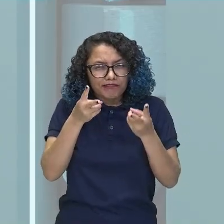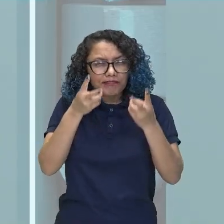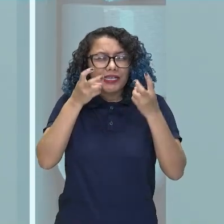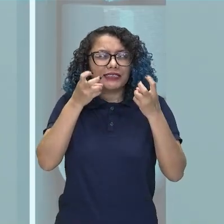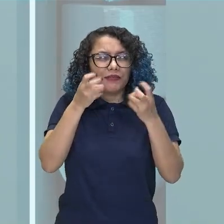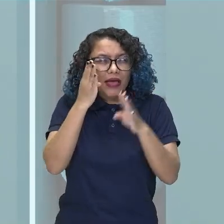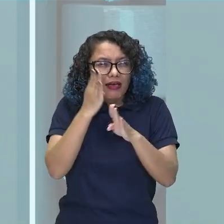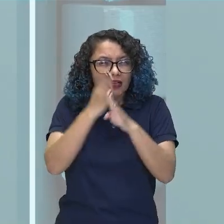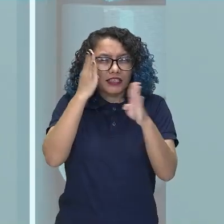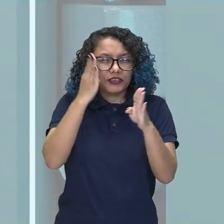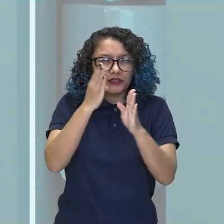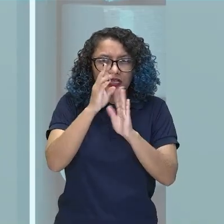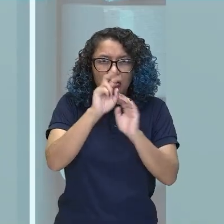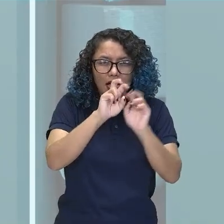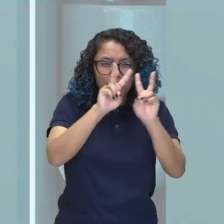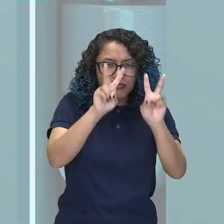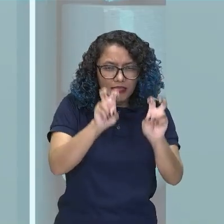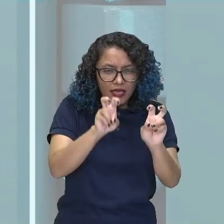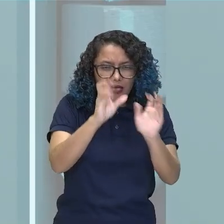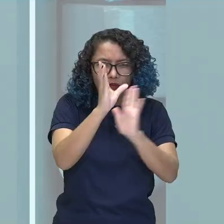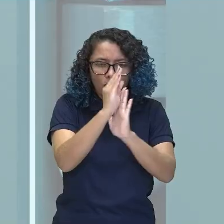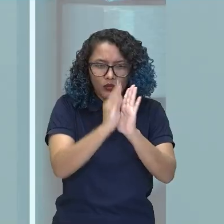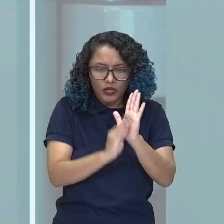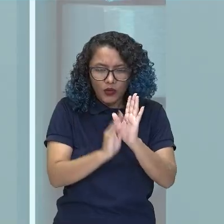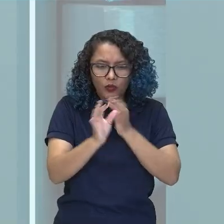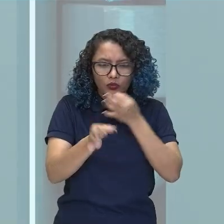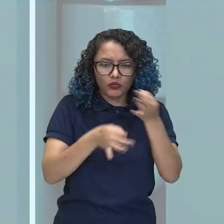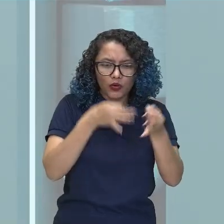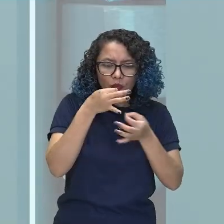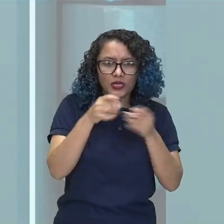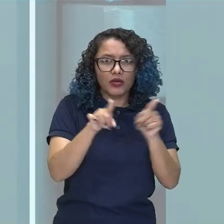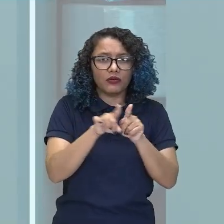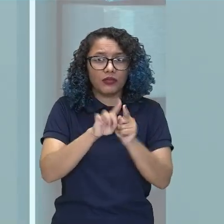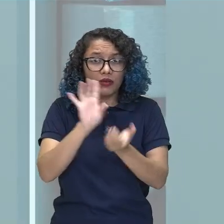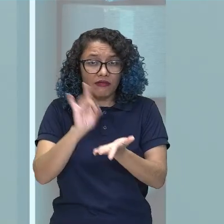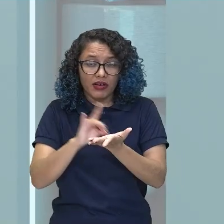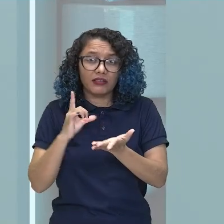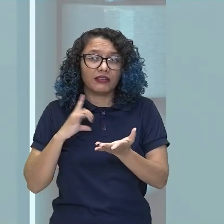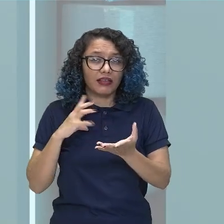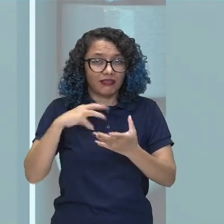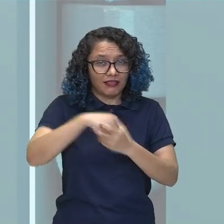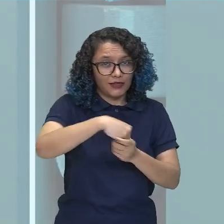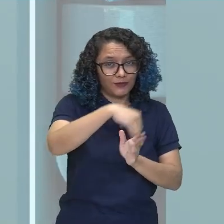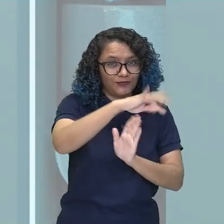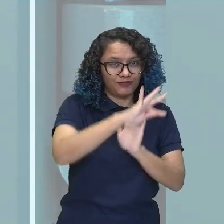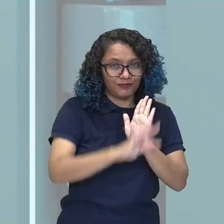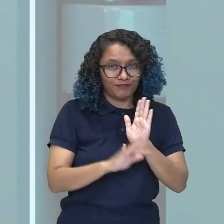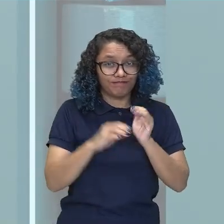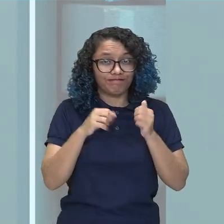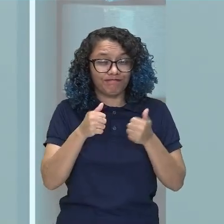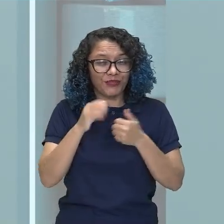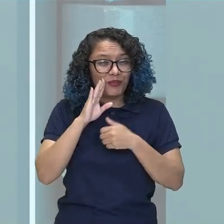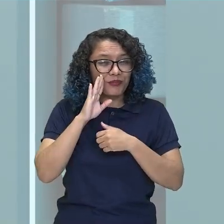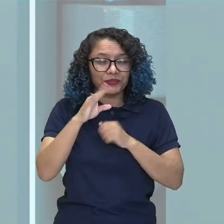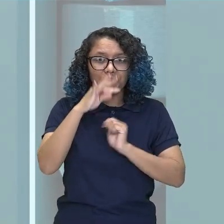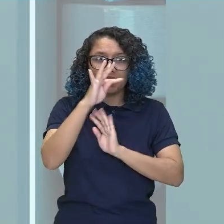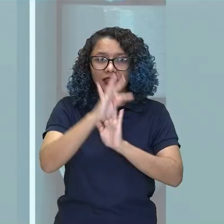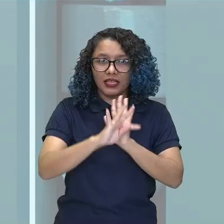identificar os assuntos, os temas, opiniões e fatos que estão presentes em um texto, principalmente os